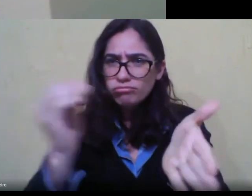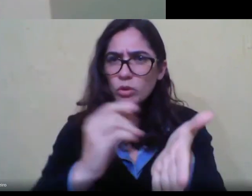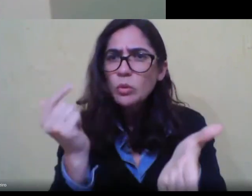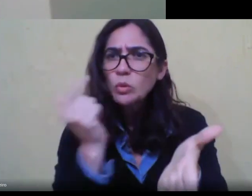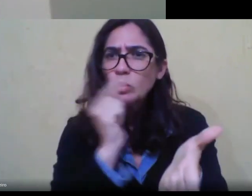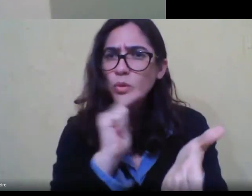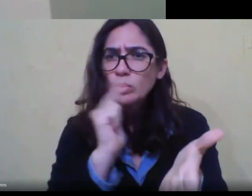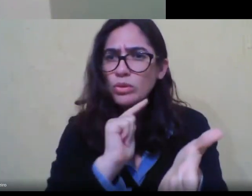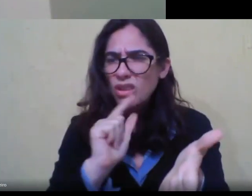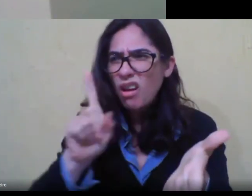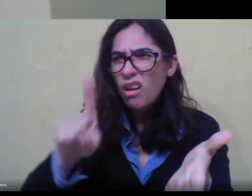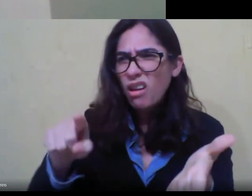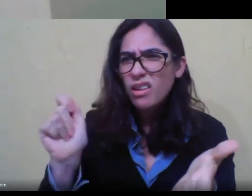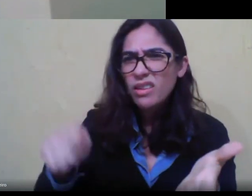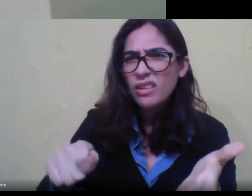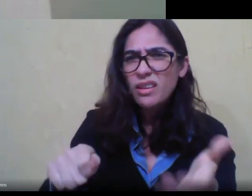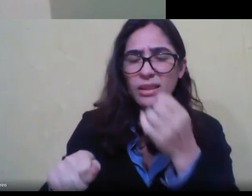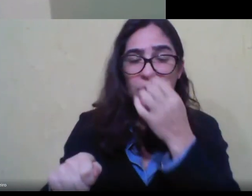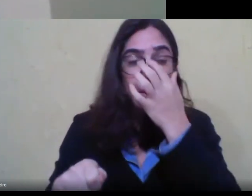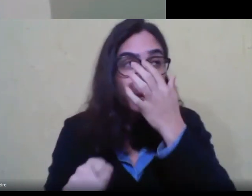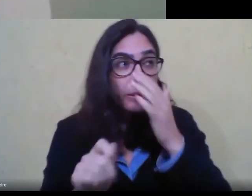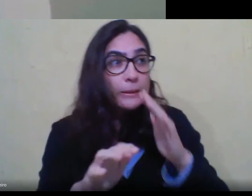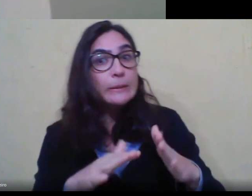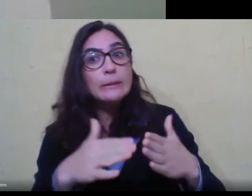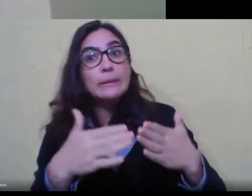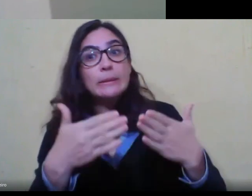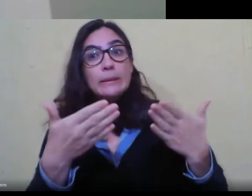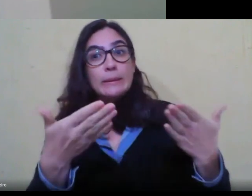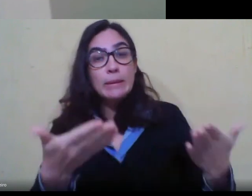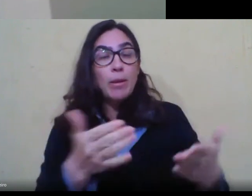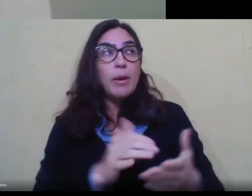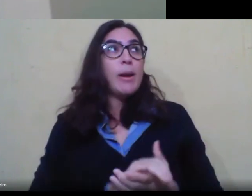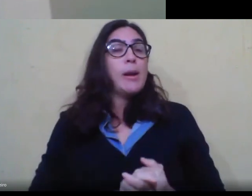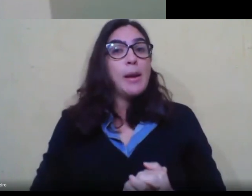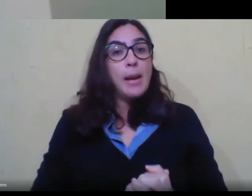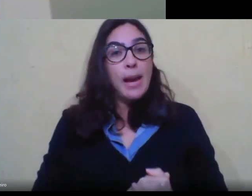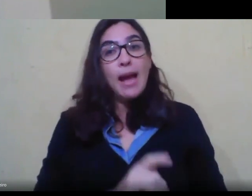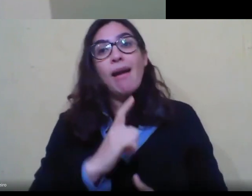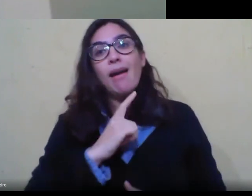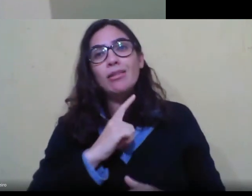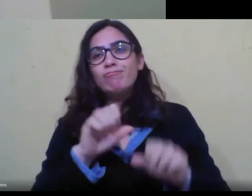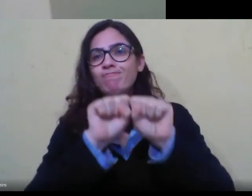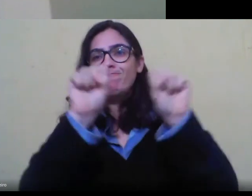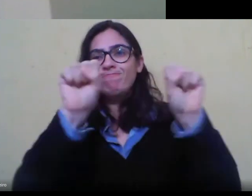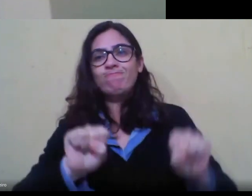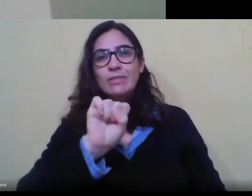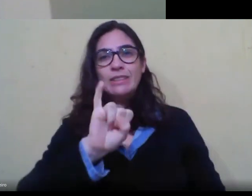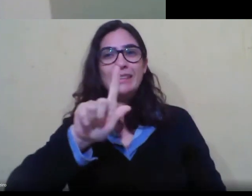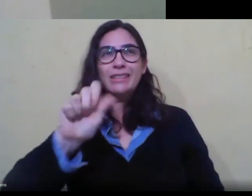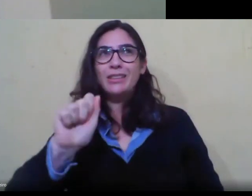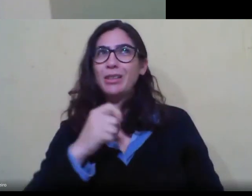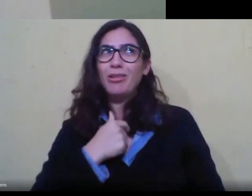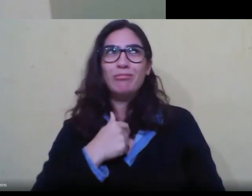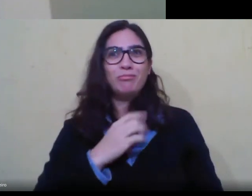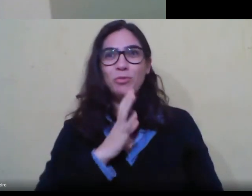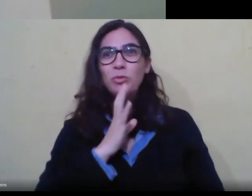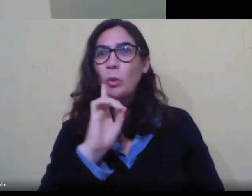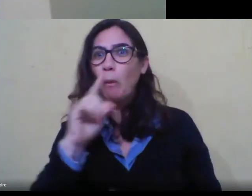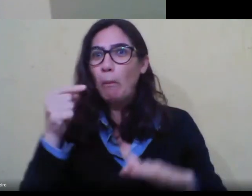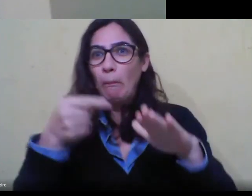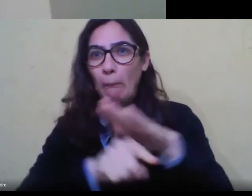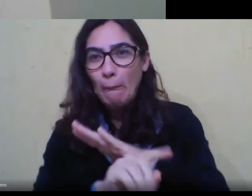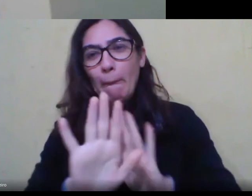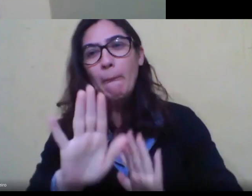sistema, que acho que o Augusto poderia responder melhor, mas eu tenho a impressão de que é assim, Quando a gente oferta uma atividade, na ficha